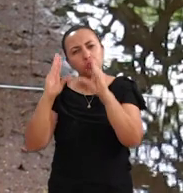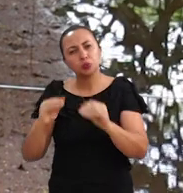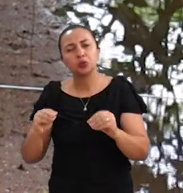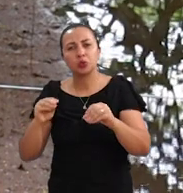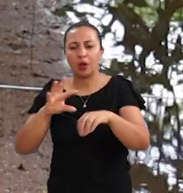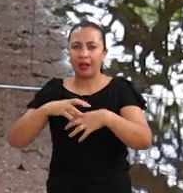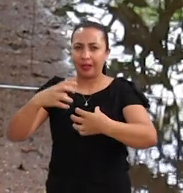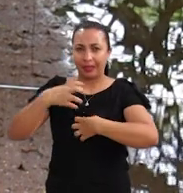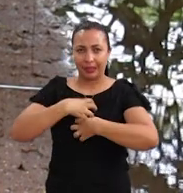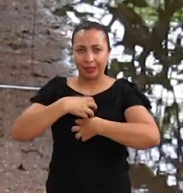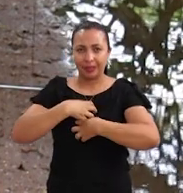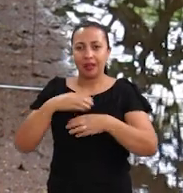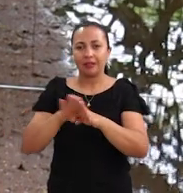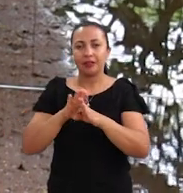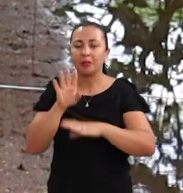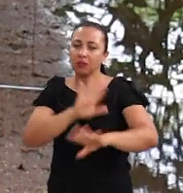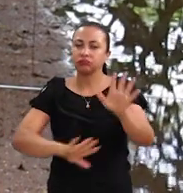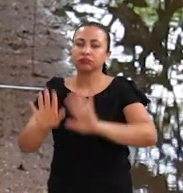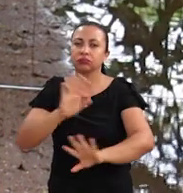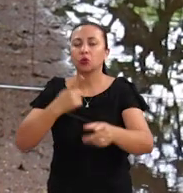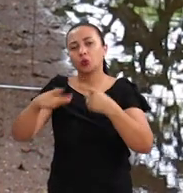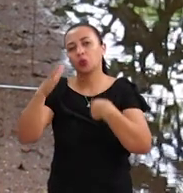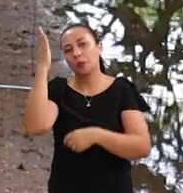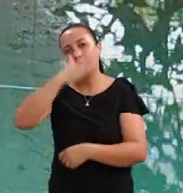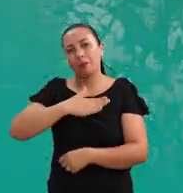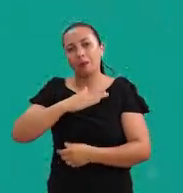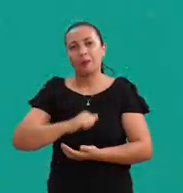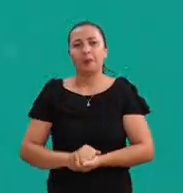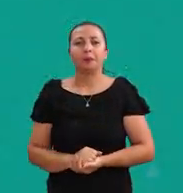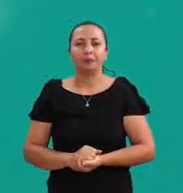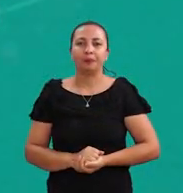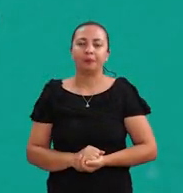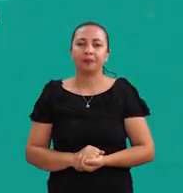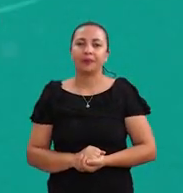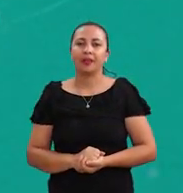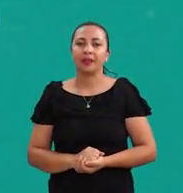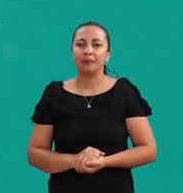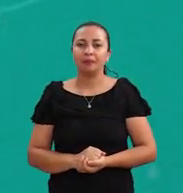sintomas e até favorecer a prevenção de outros males.